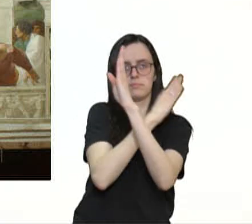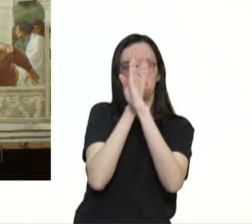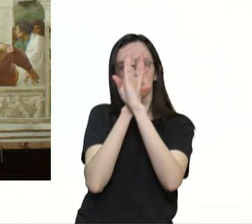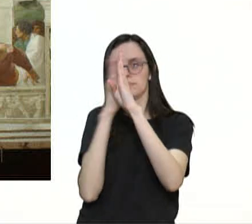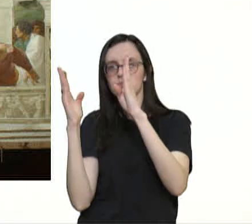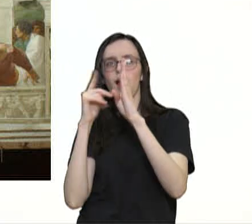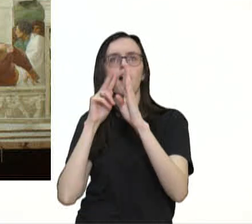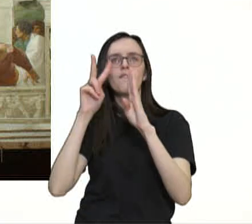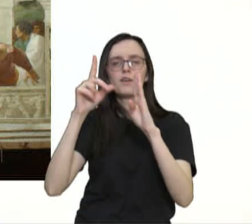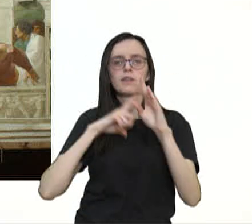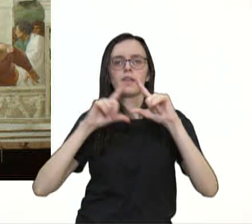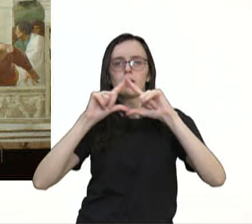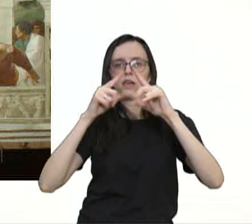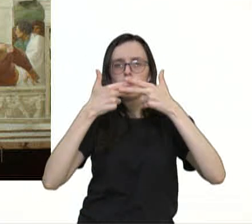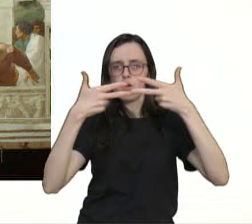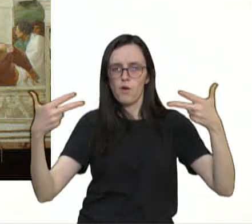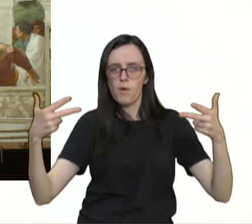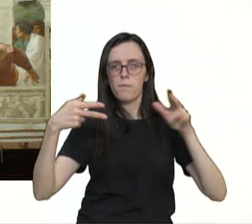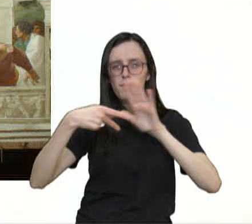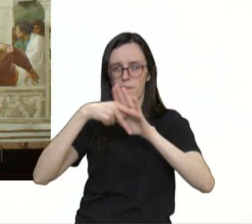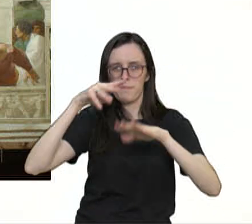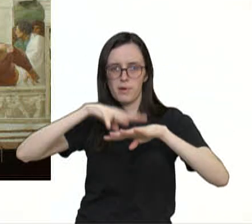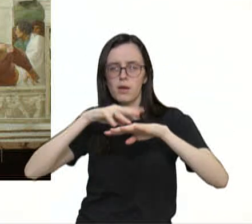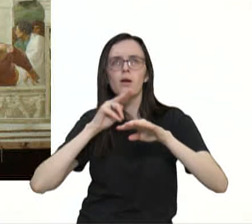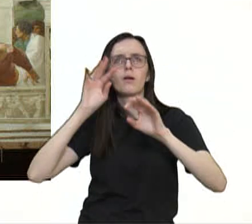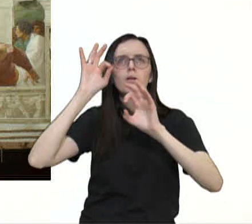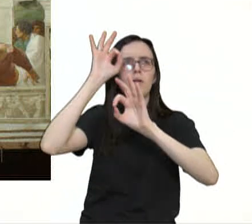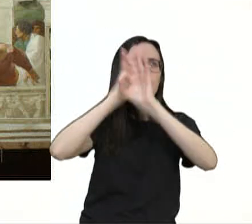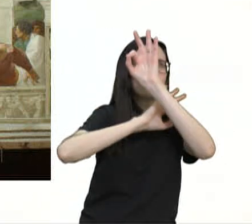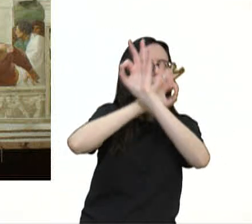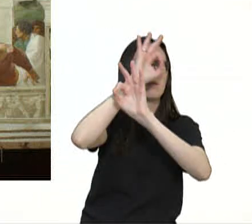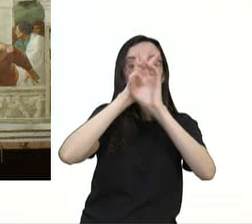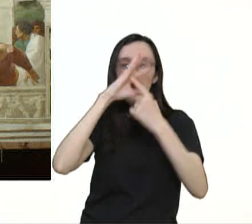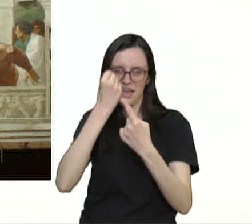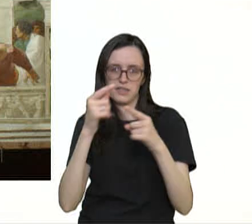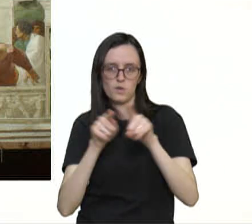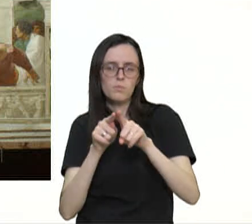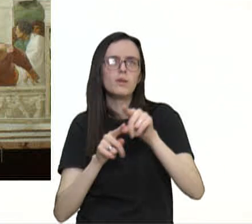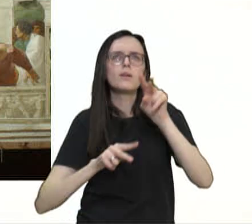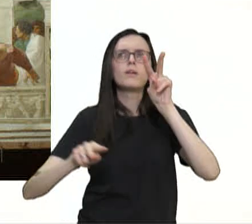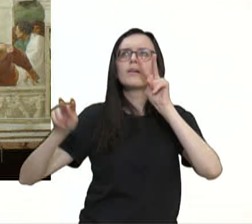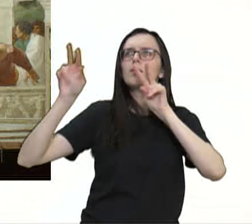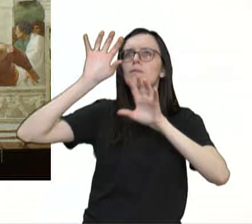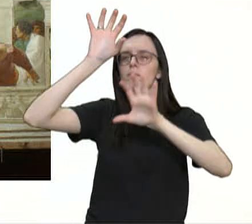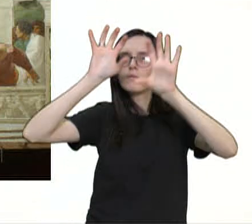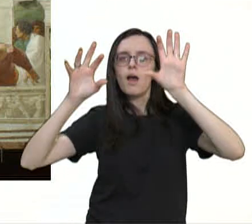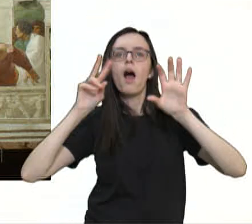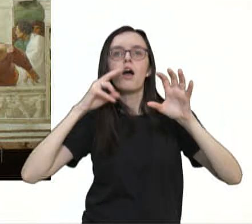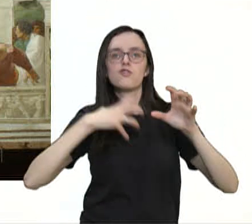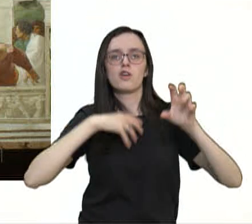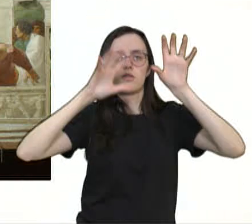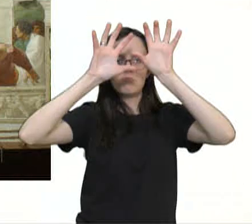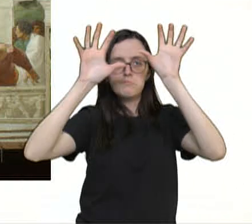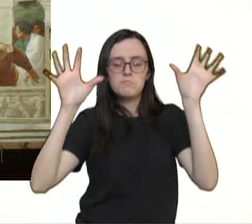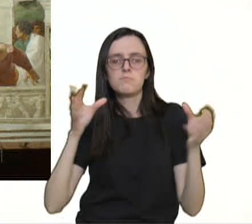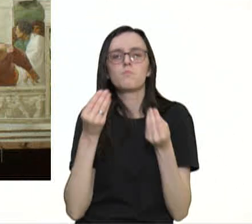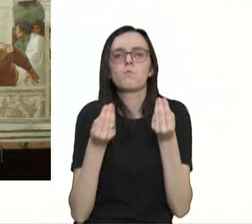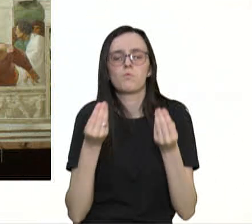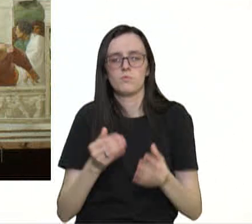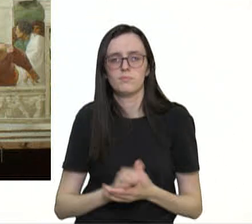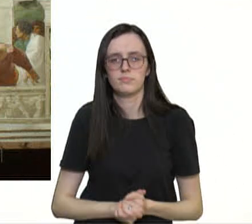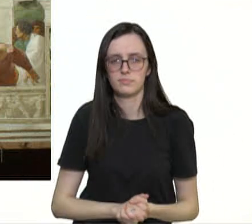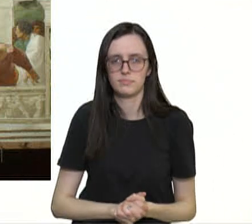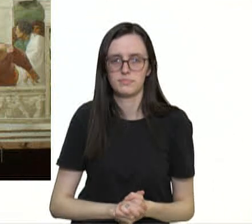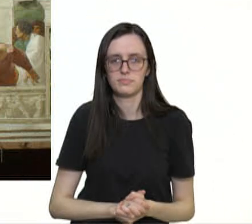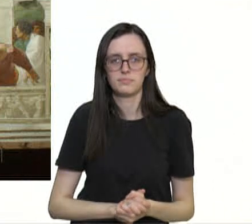concepção geométrica que tem no quadro e a clareza com que as figuras são expostas. Observem bem isso, tá?